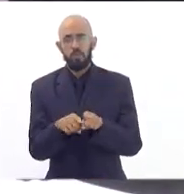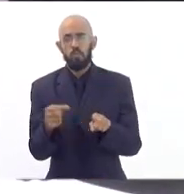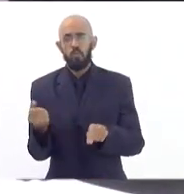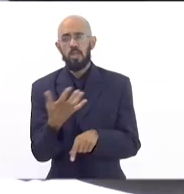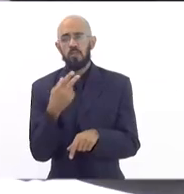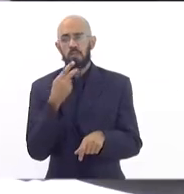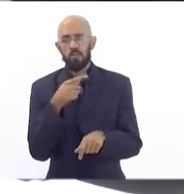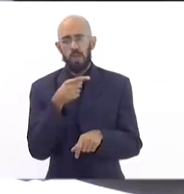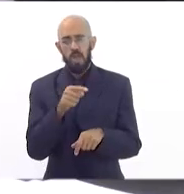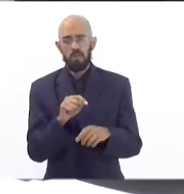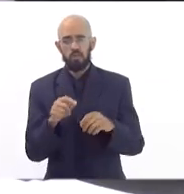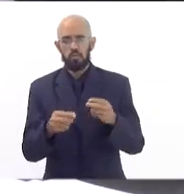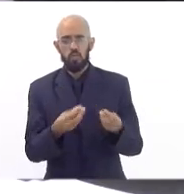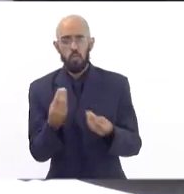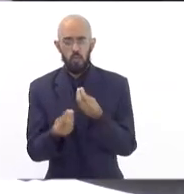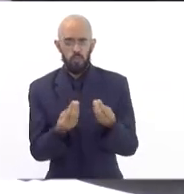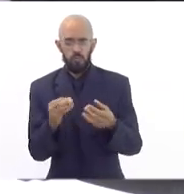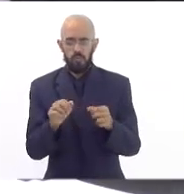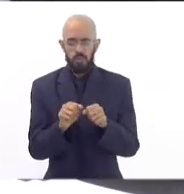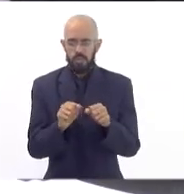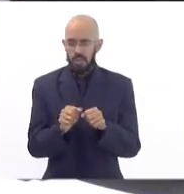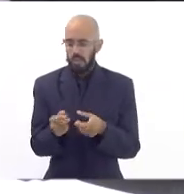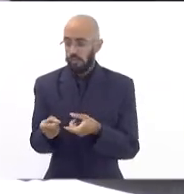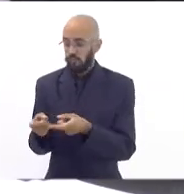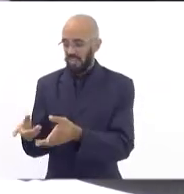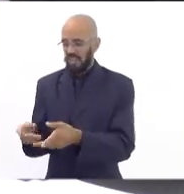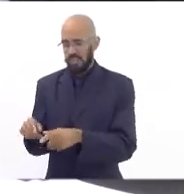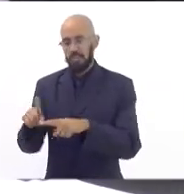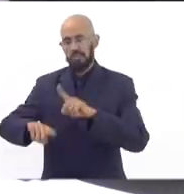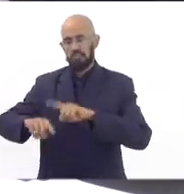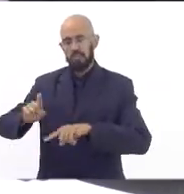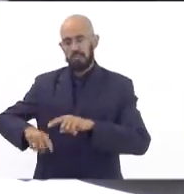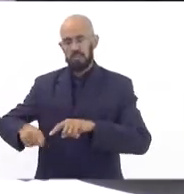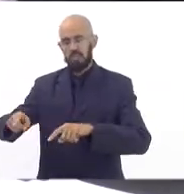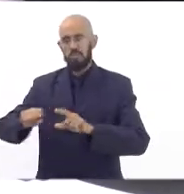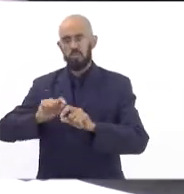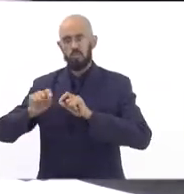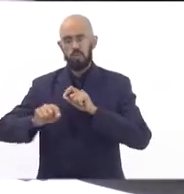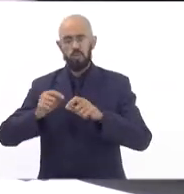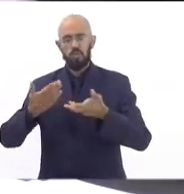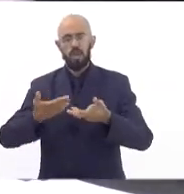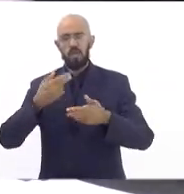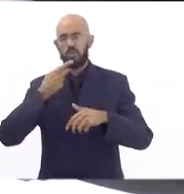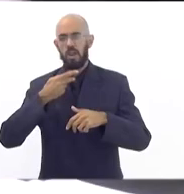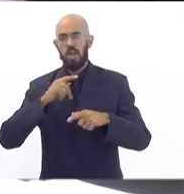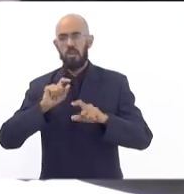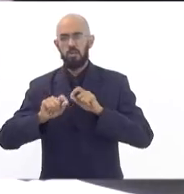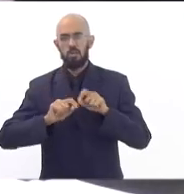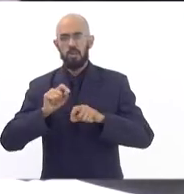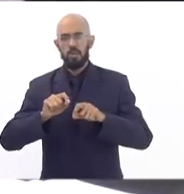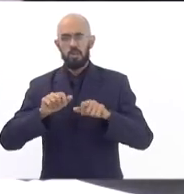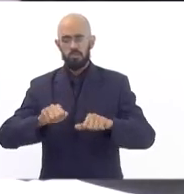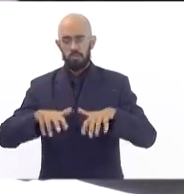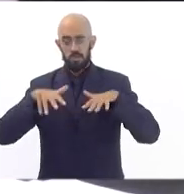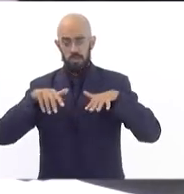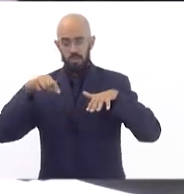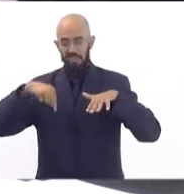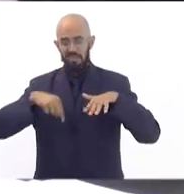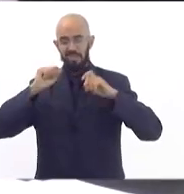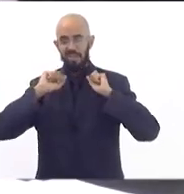da onde vai ser encaminhado esse material que é Furtado gostei de ressaltar que uma das seções e